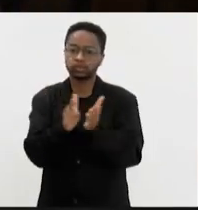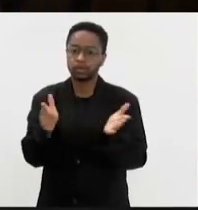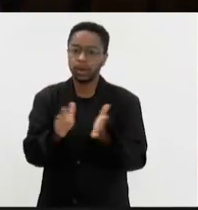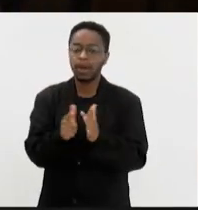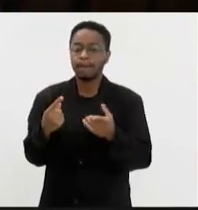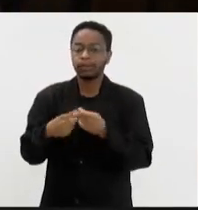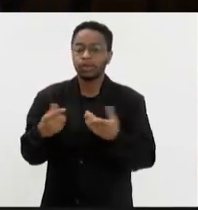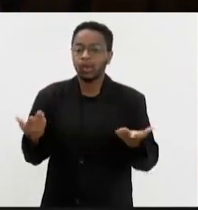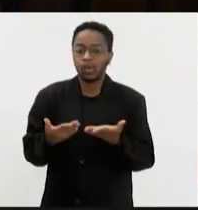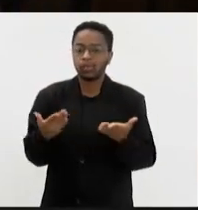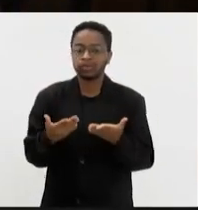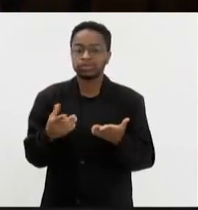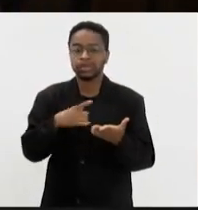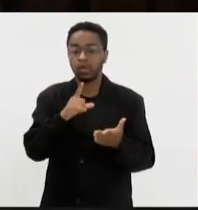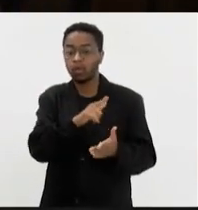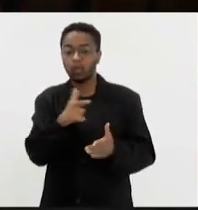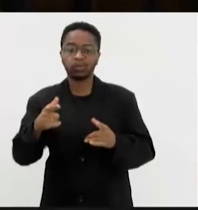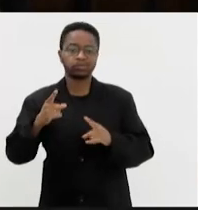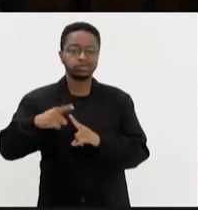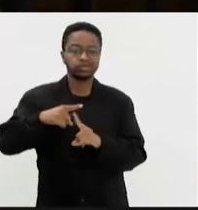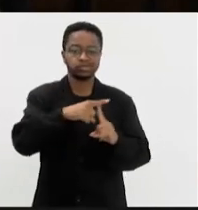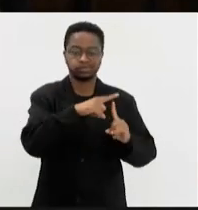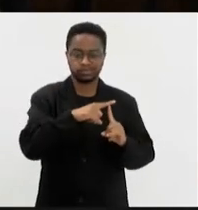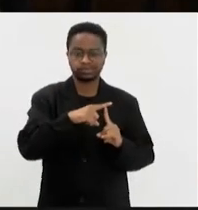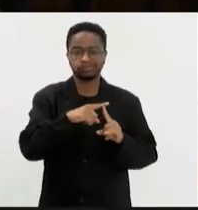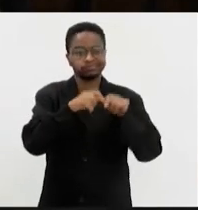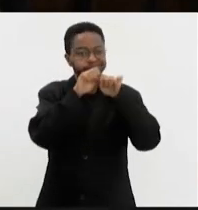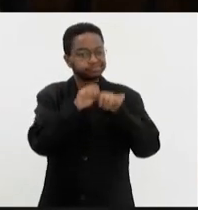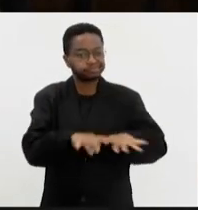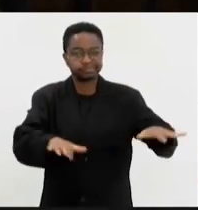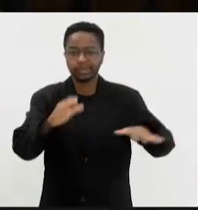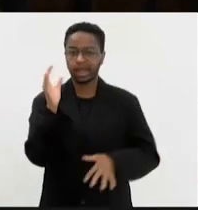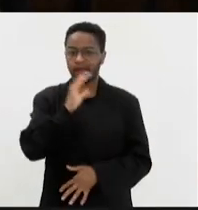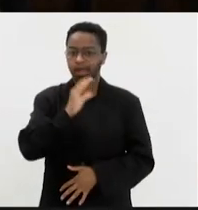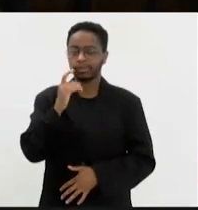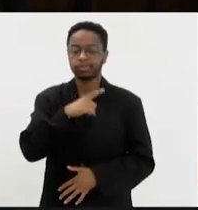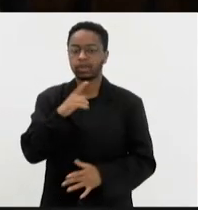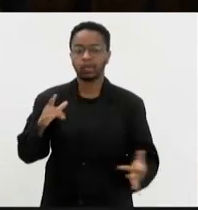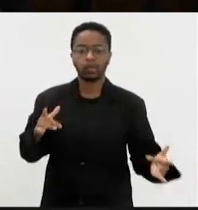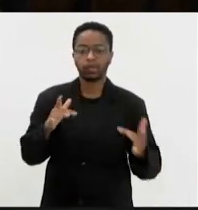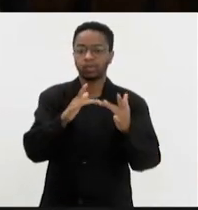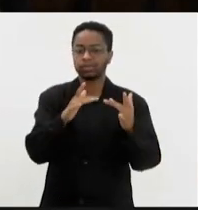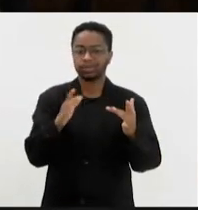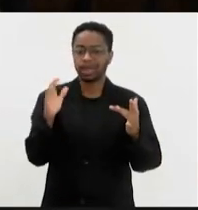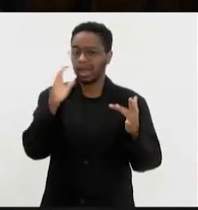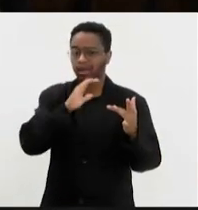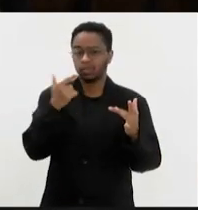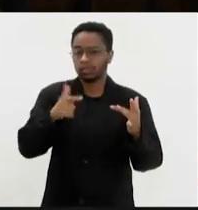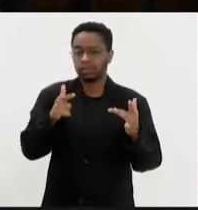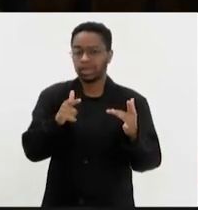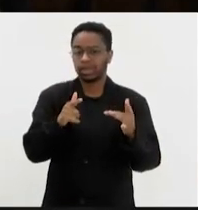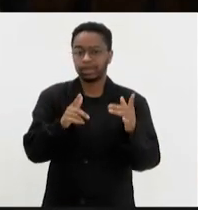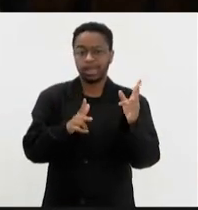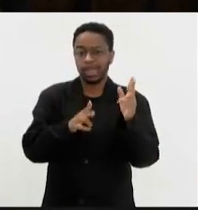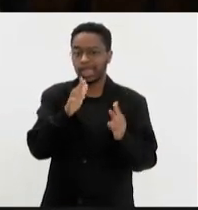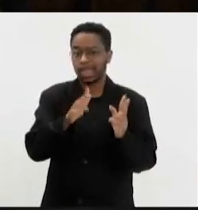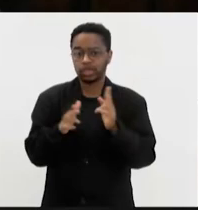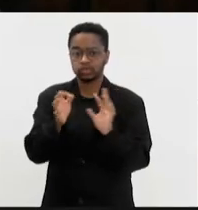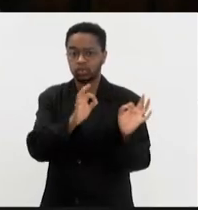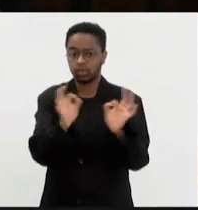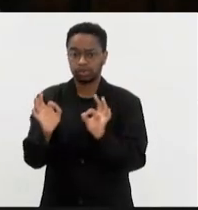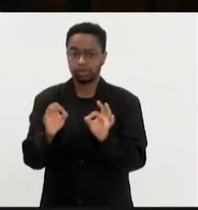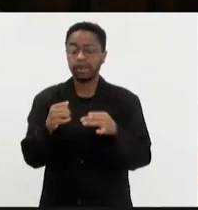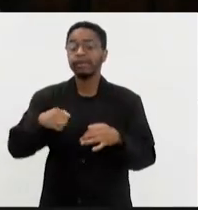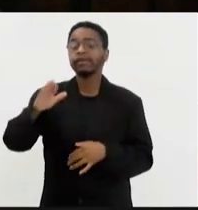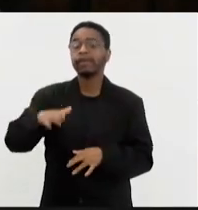hiper pulverizados e o emissor e receptor são alcançados um pelo outro sem crio editorial né quem eu vou